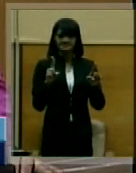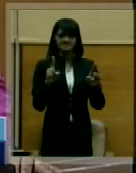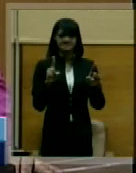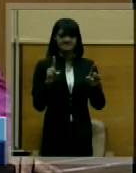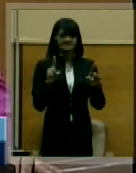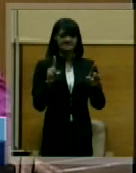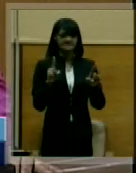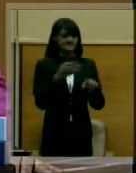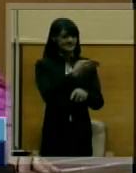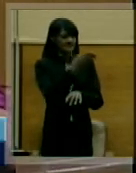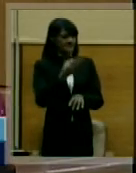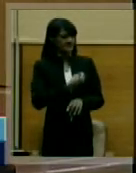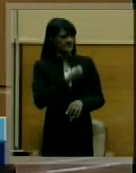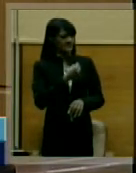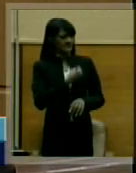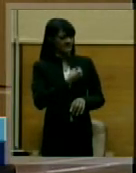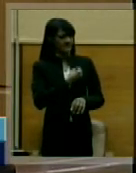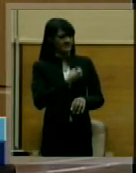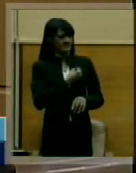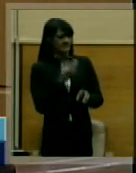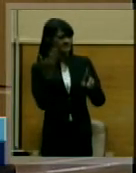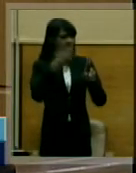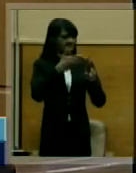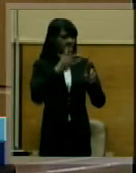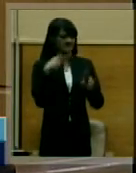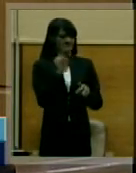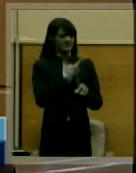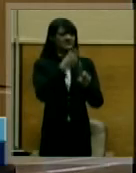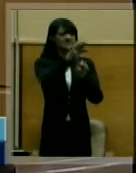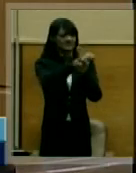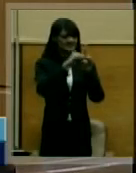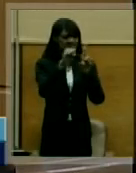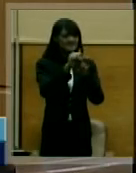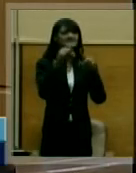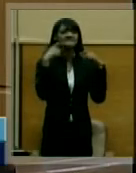lições de superação dos senhores e das senhoras, nossa sociedade precisa